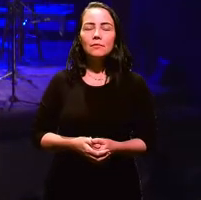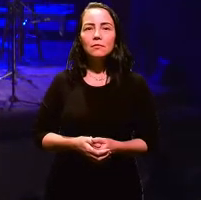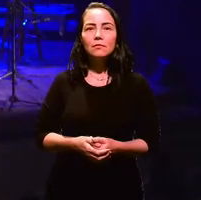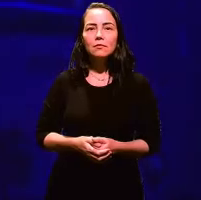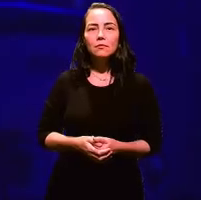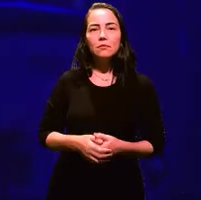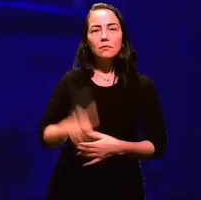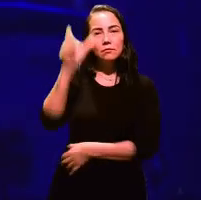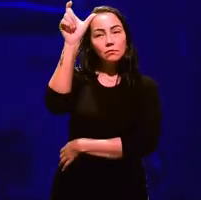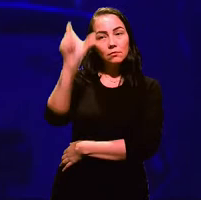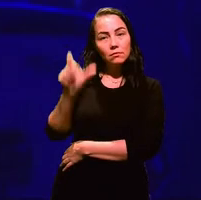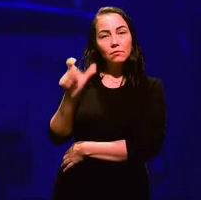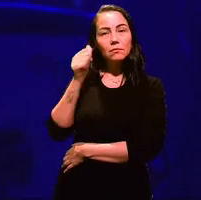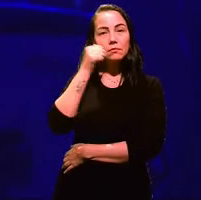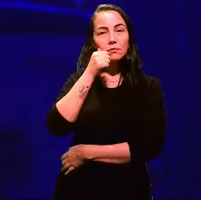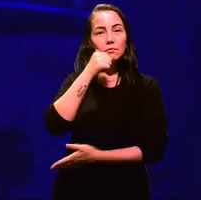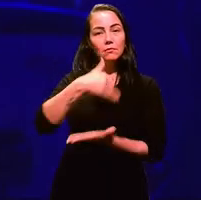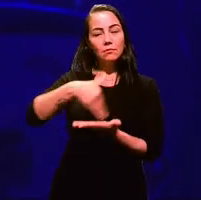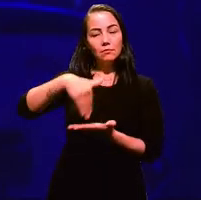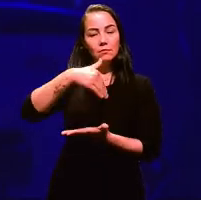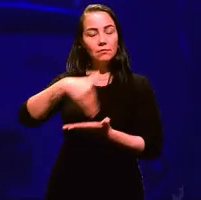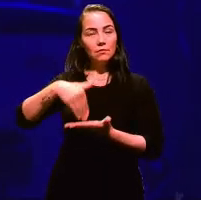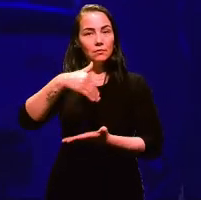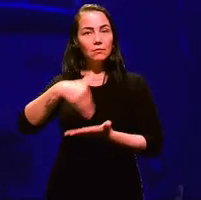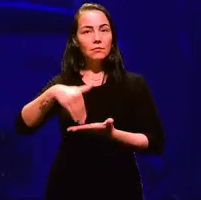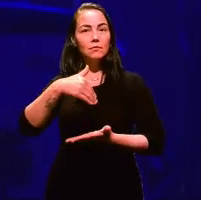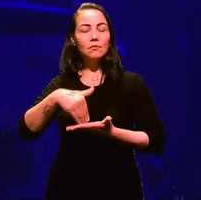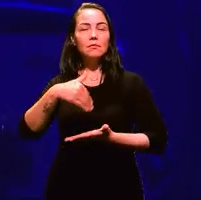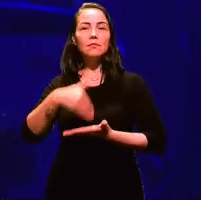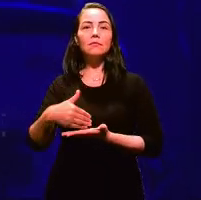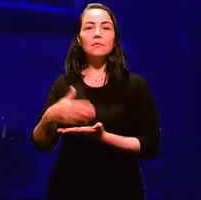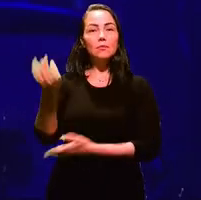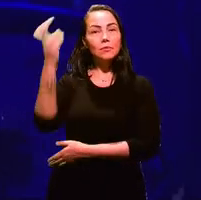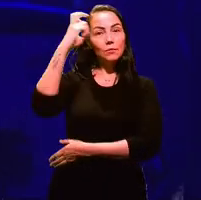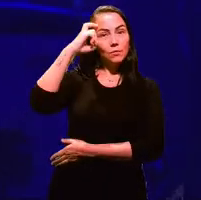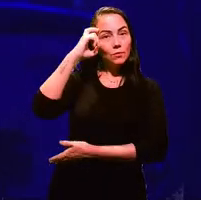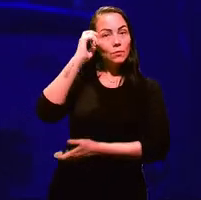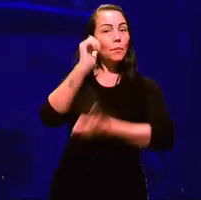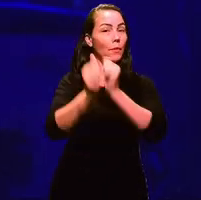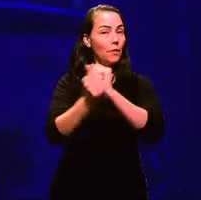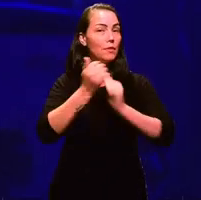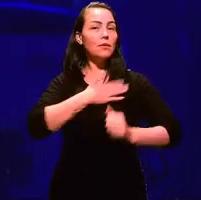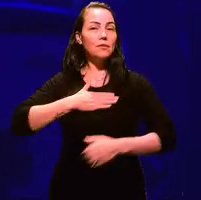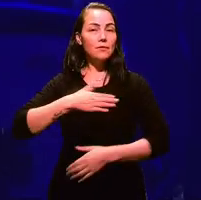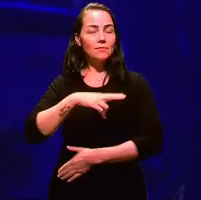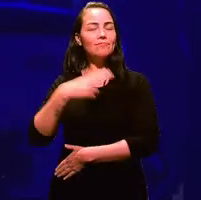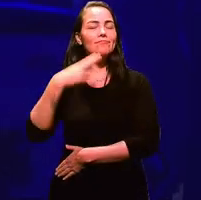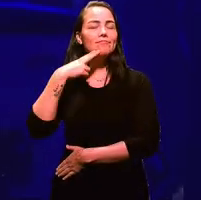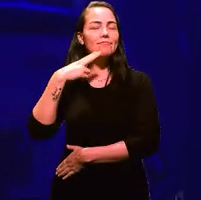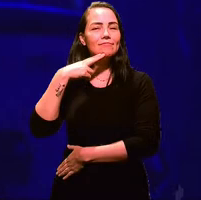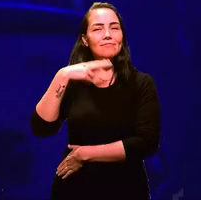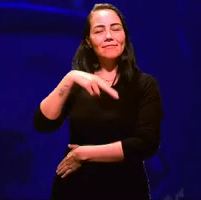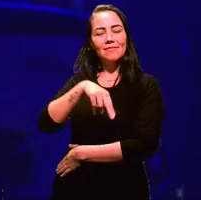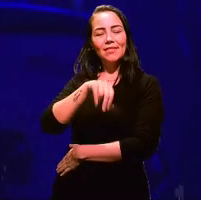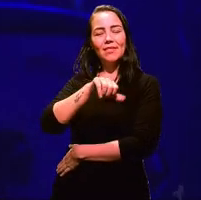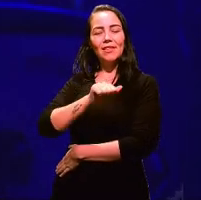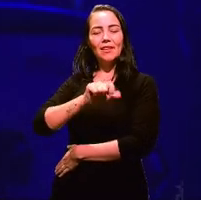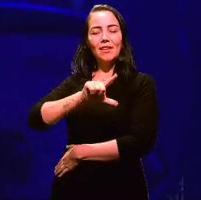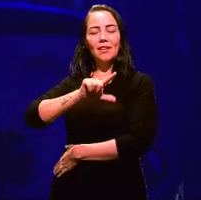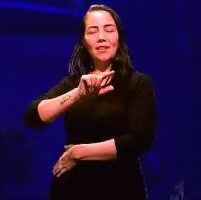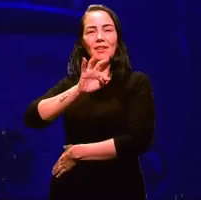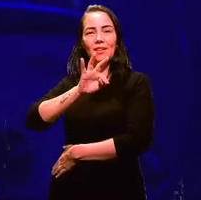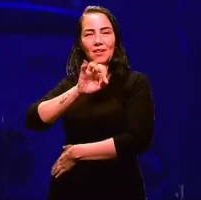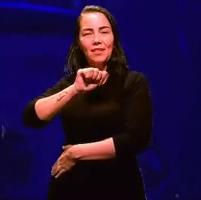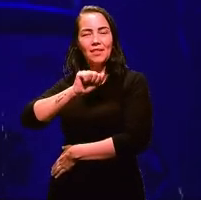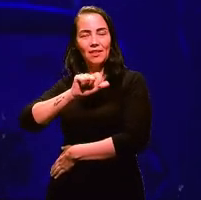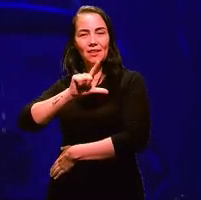a senhora Natália Lúcia Petri, secretária da Cultura, Esporte e Lazer de Jaraguá do